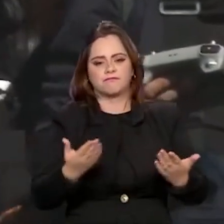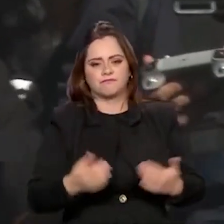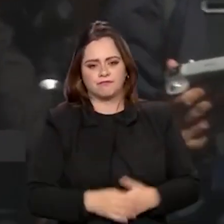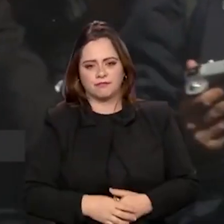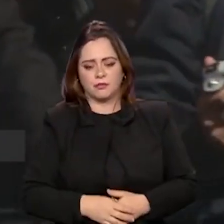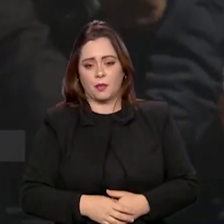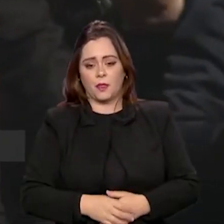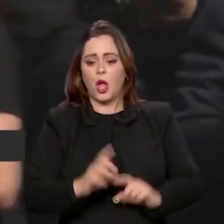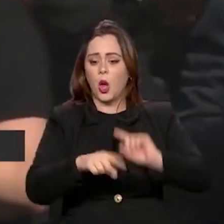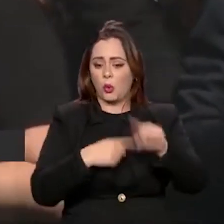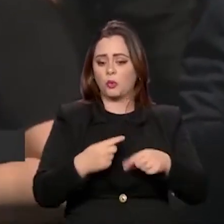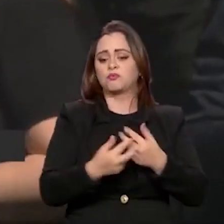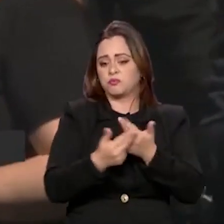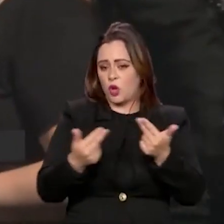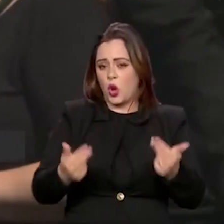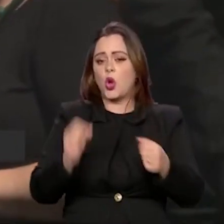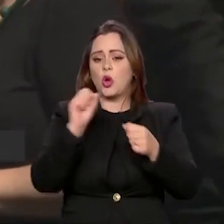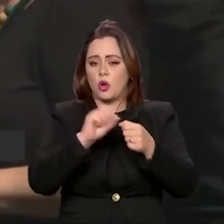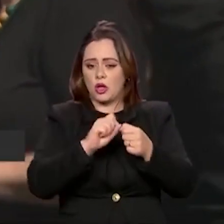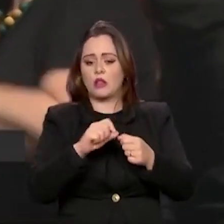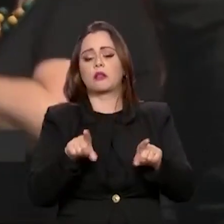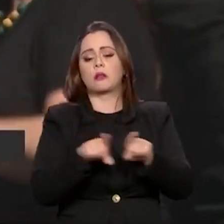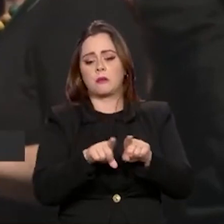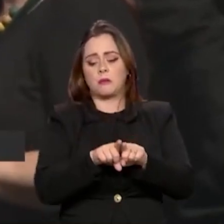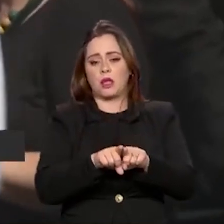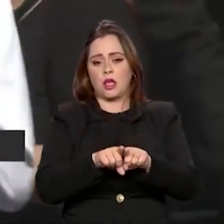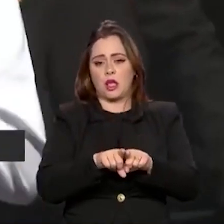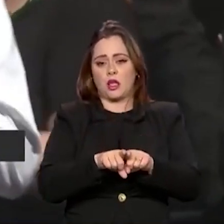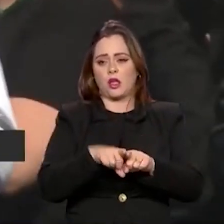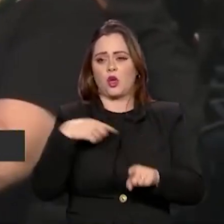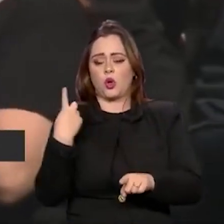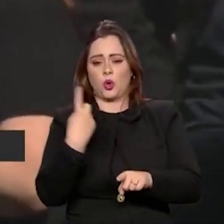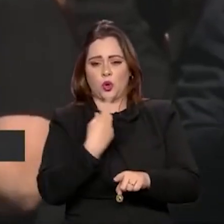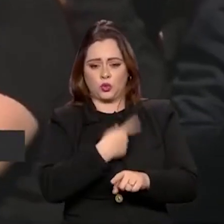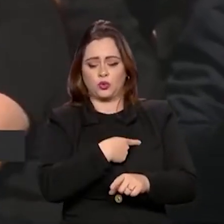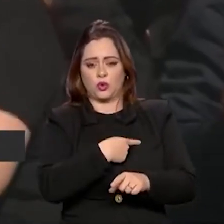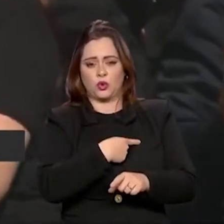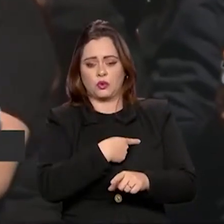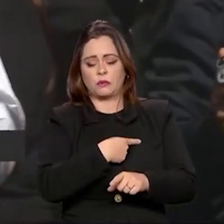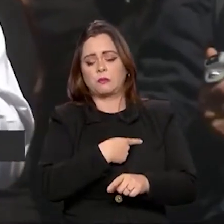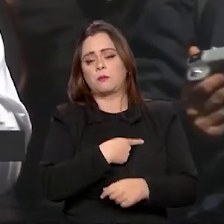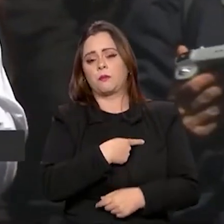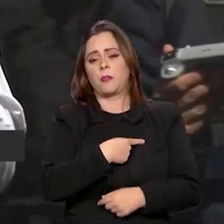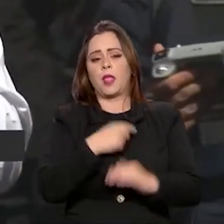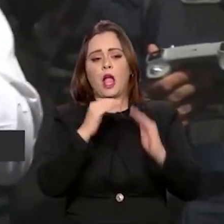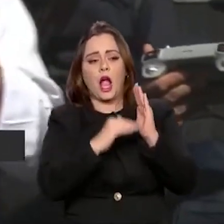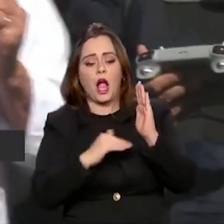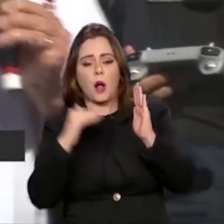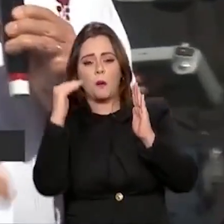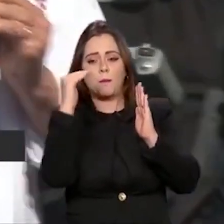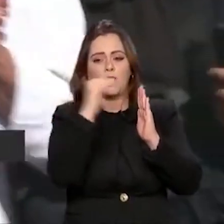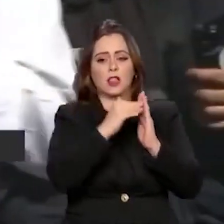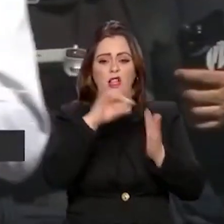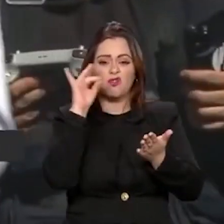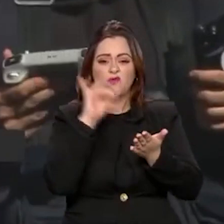A outra coisa que nós fizemos, nós instituímos outra vez o aumento